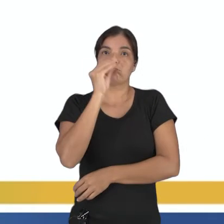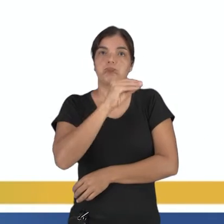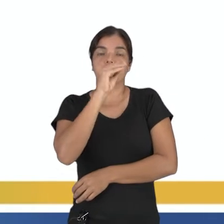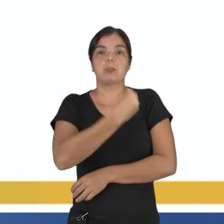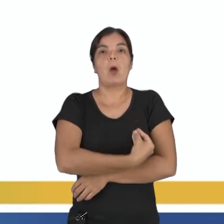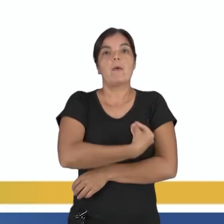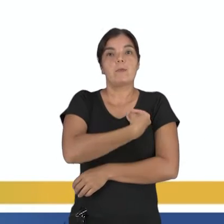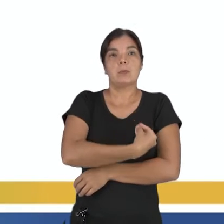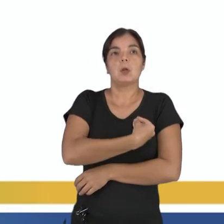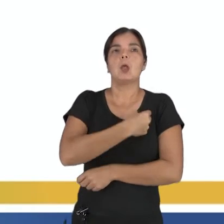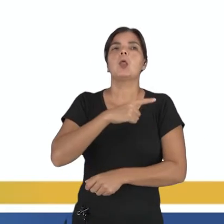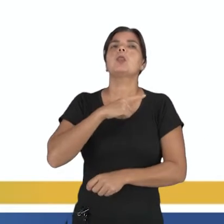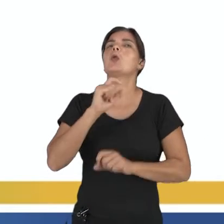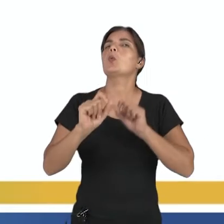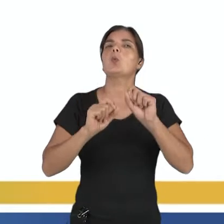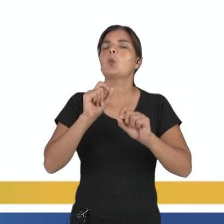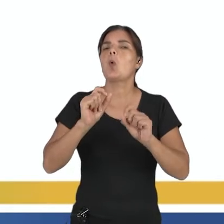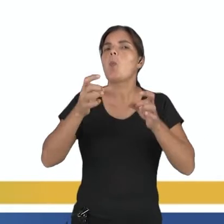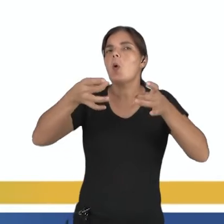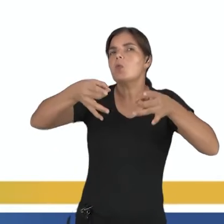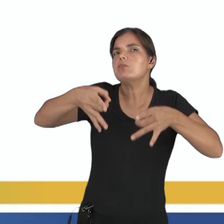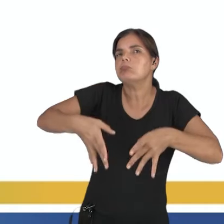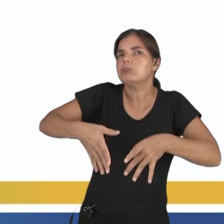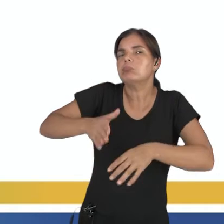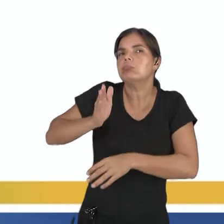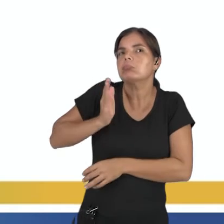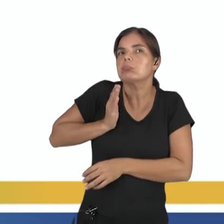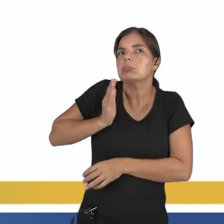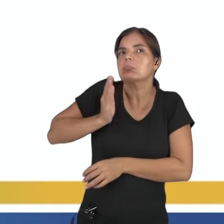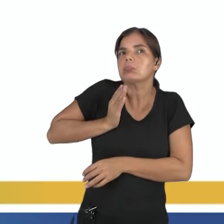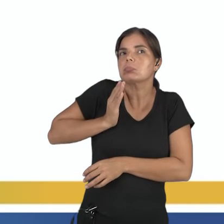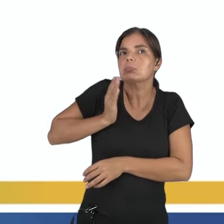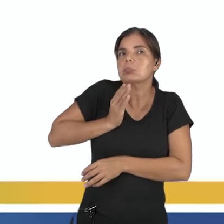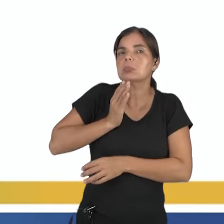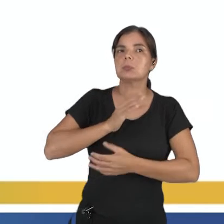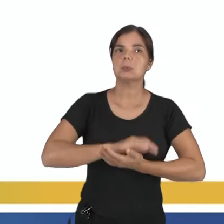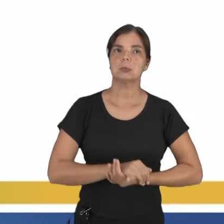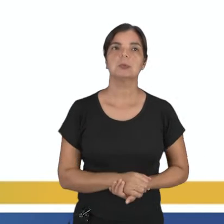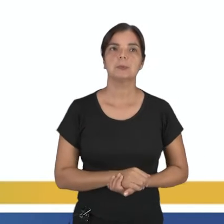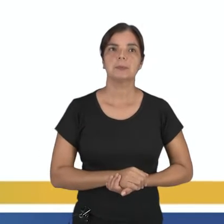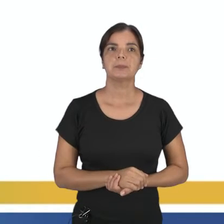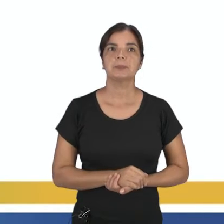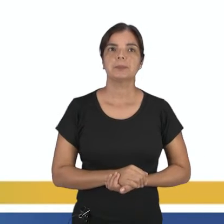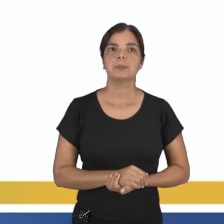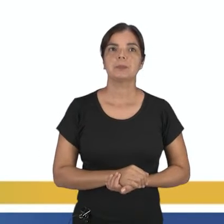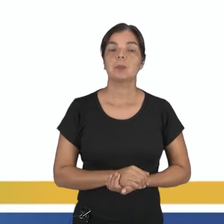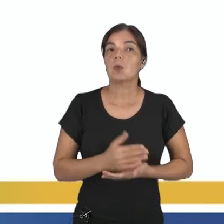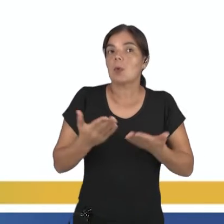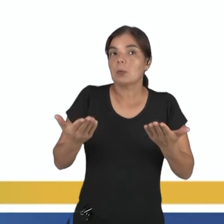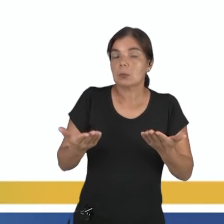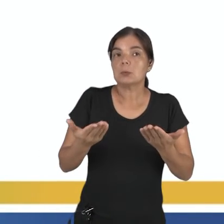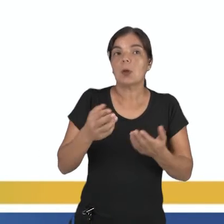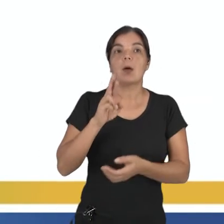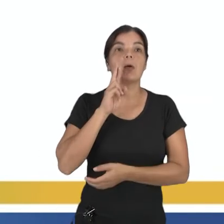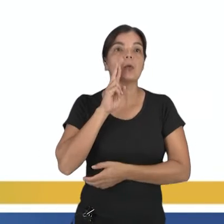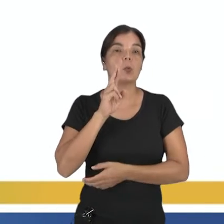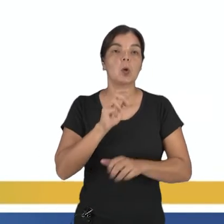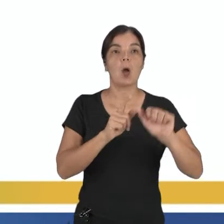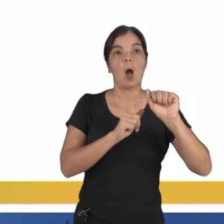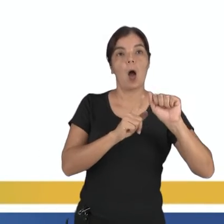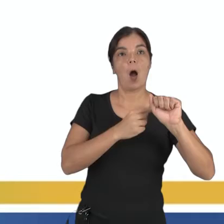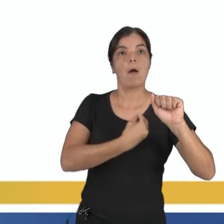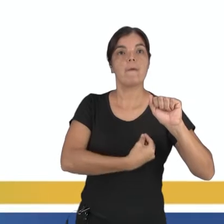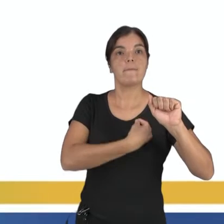para rejeitar a vida que tem como fim último a riqueza? Então, a alternativa A, a